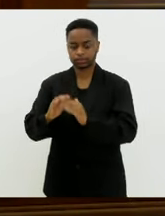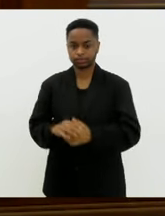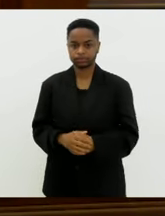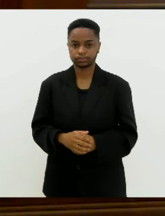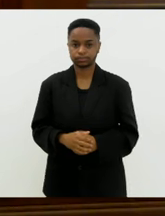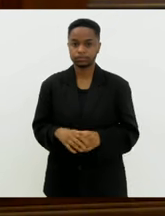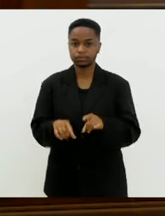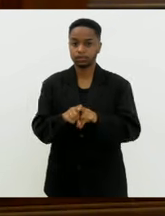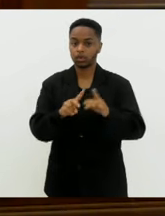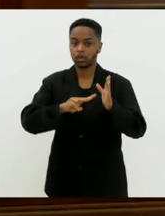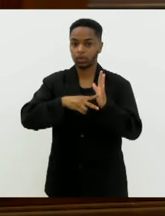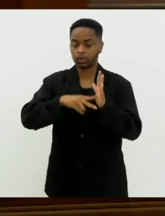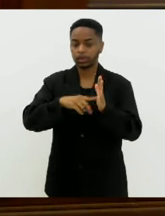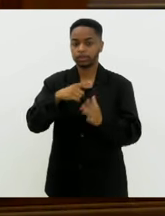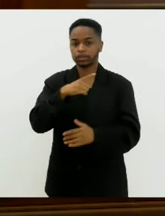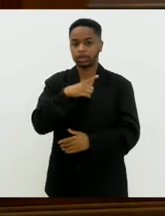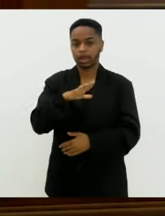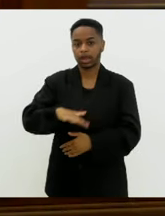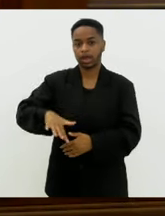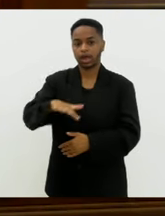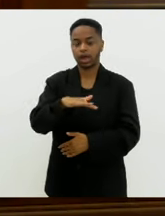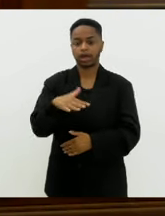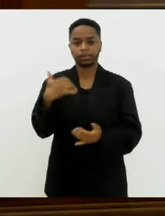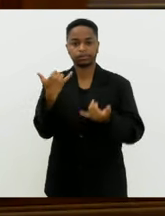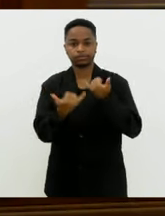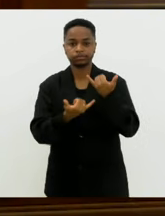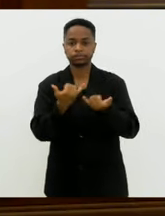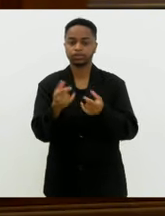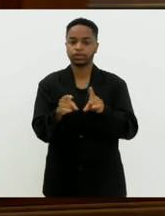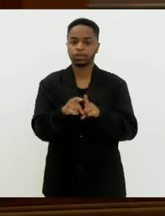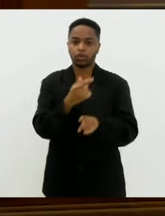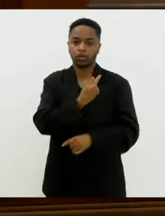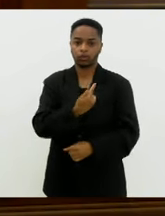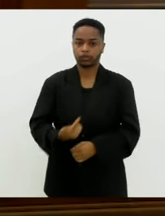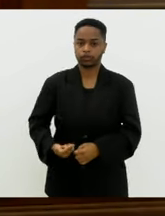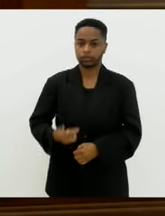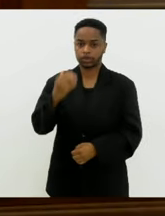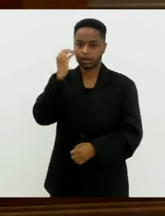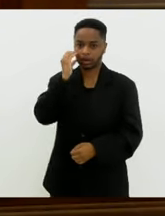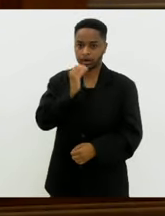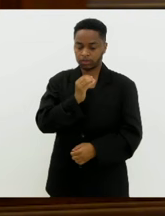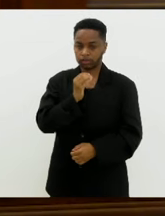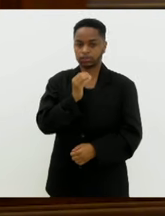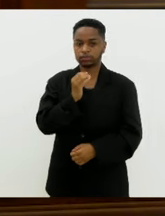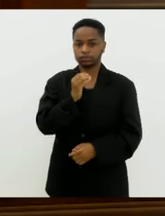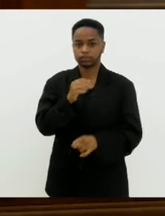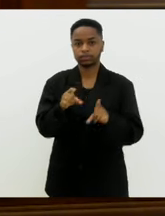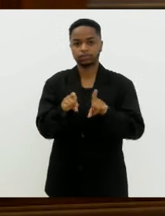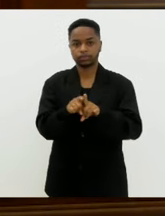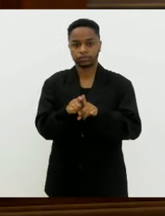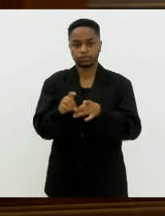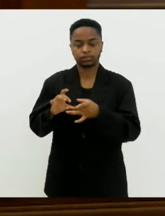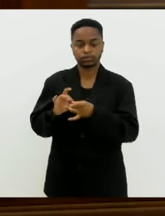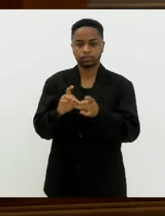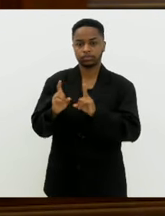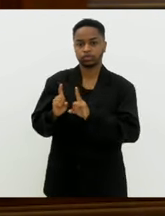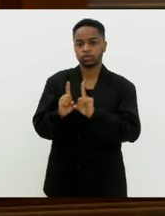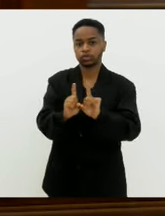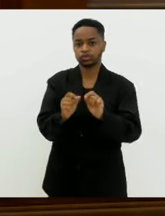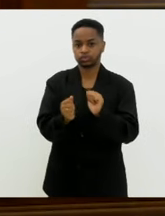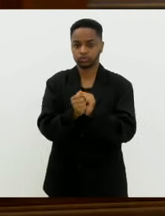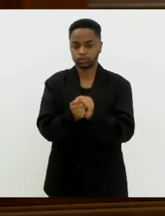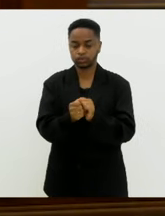condomínios contam com área de lazer. O governador Cláudio Castro também esteve presente e